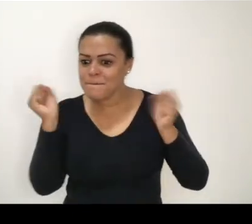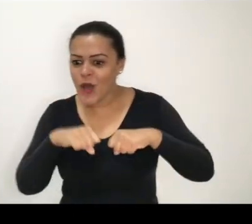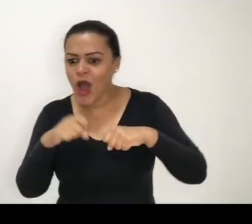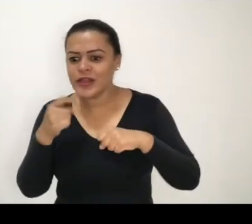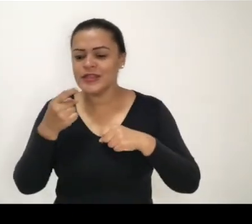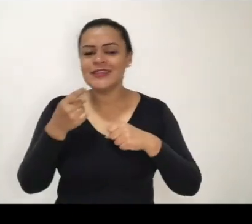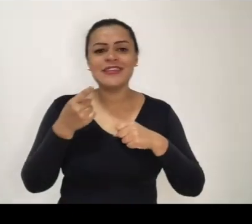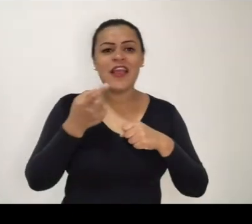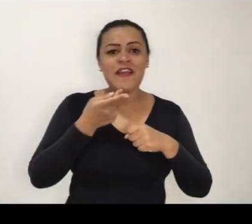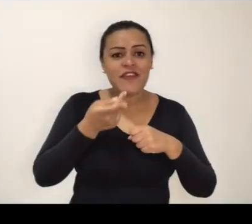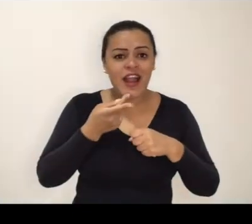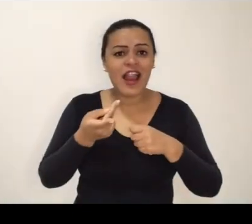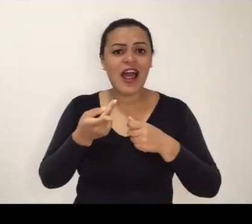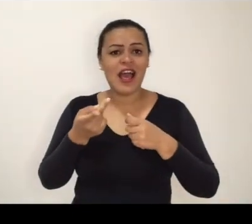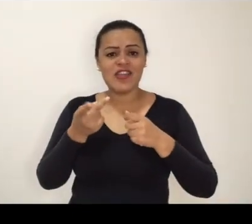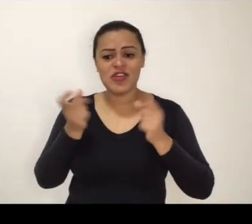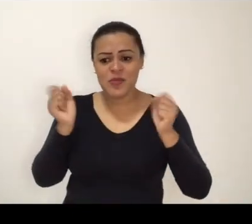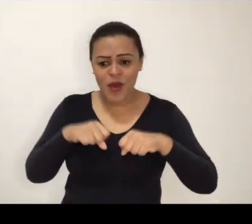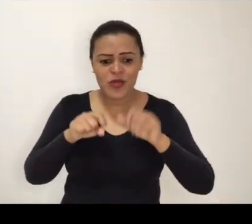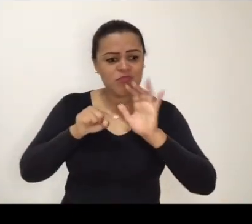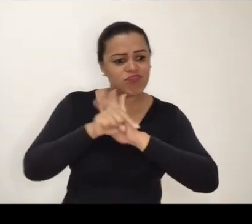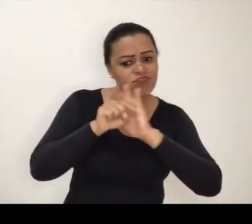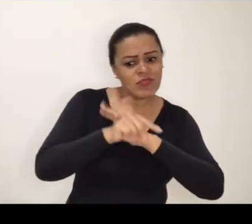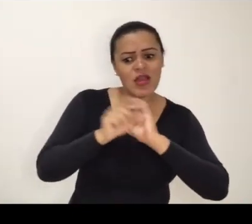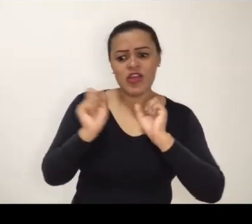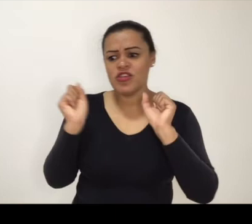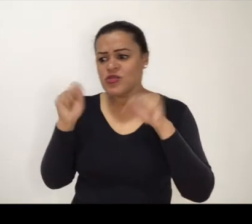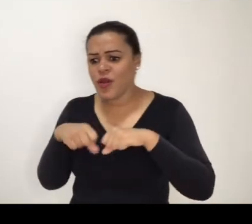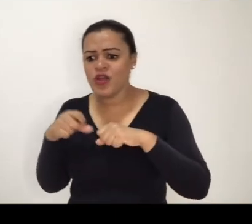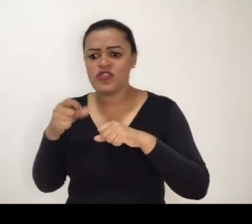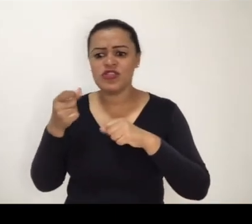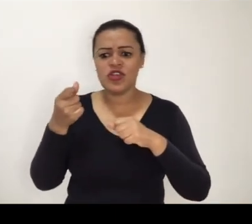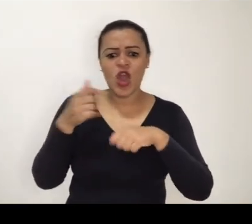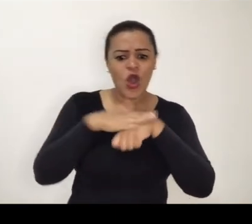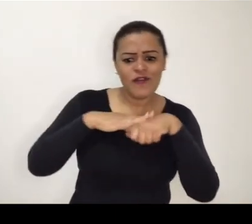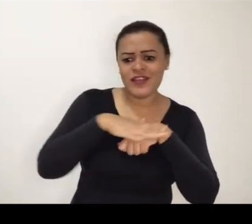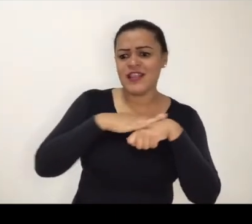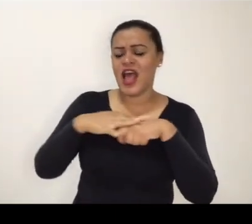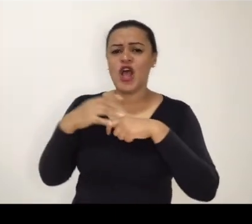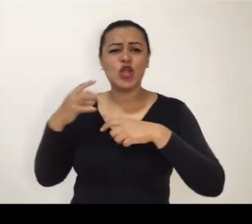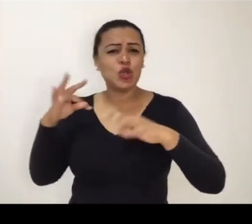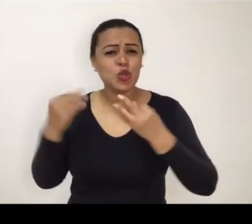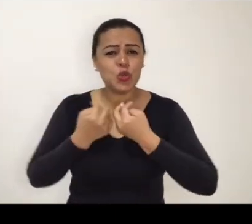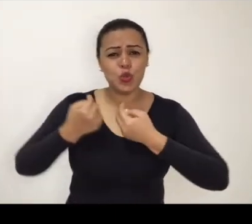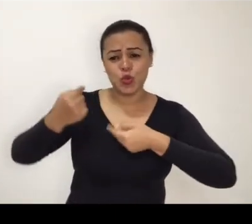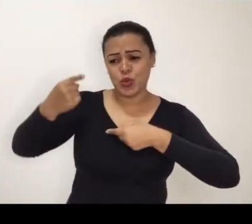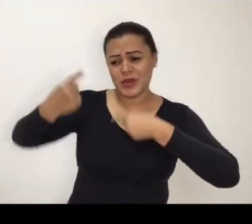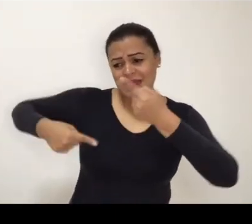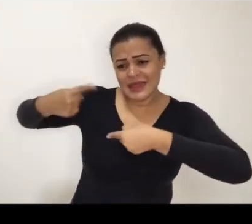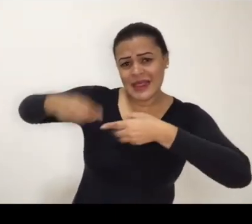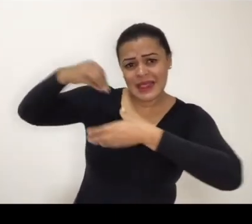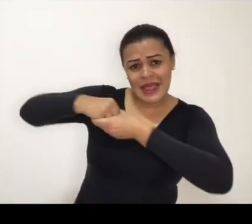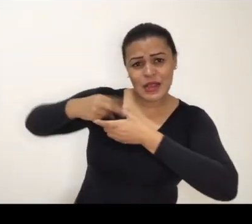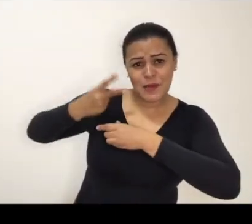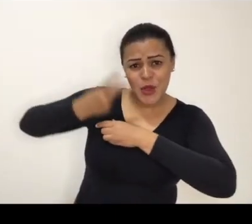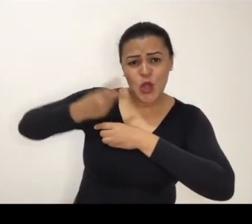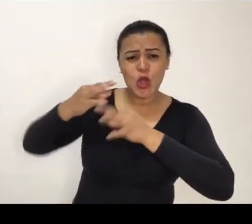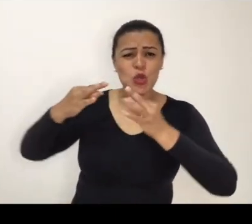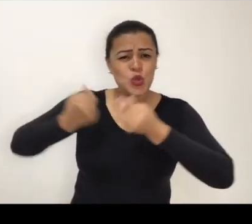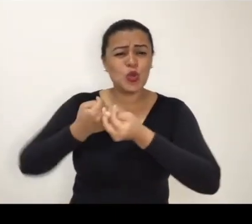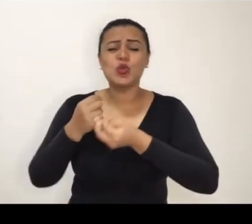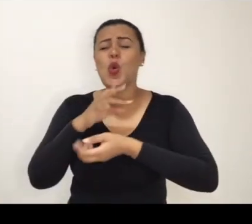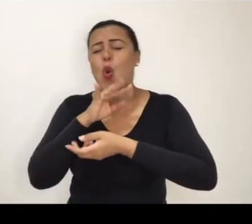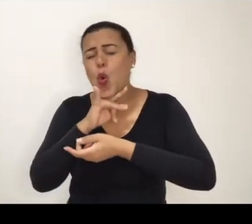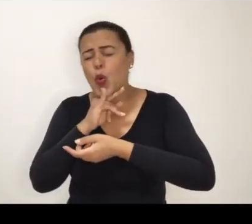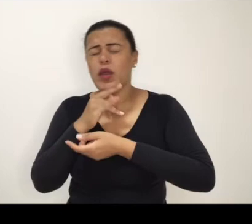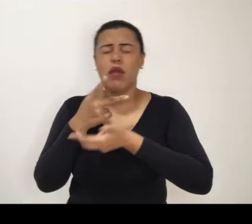continua questionando tudo que está pegando na política, tudo que está detonando as nossas existências, né? Tudo que está atestando contra a vida,